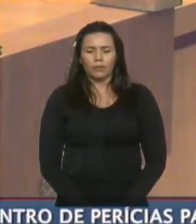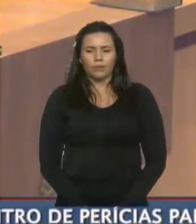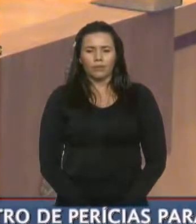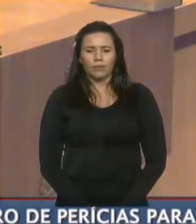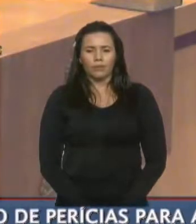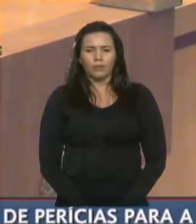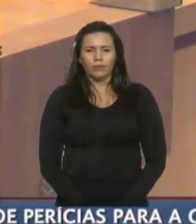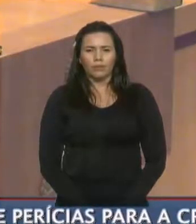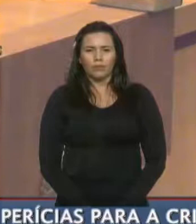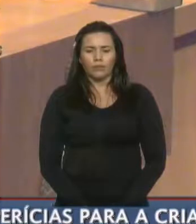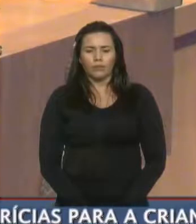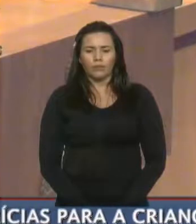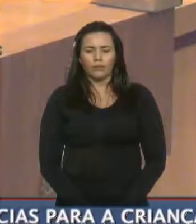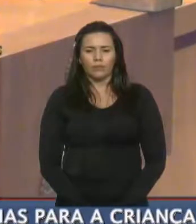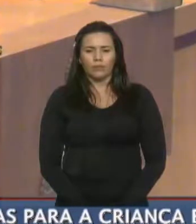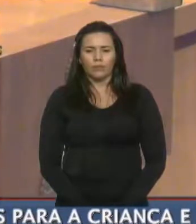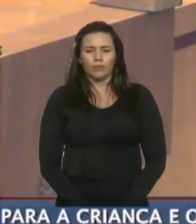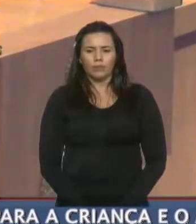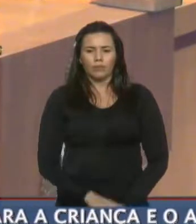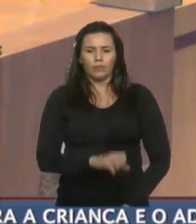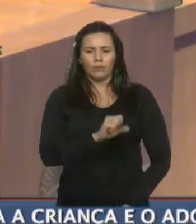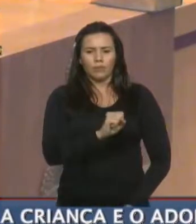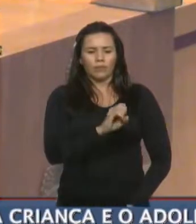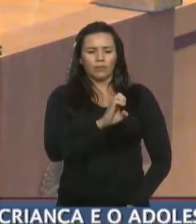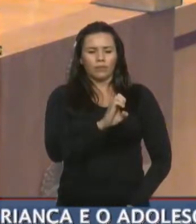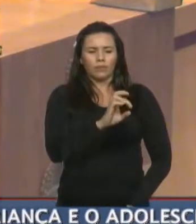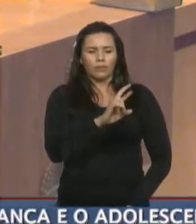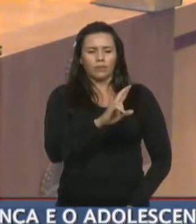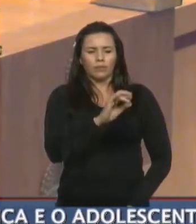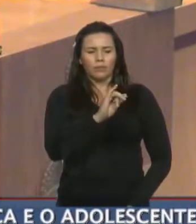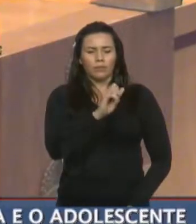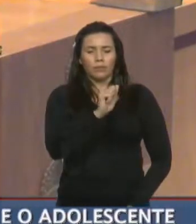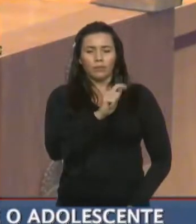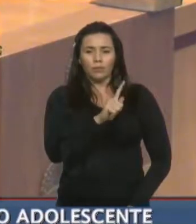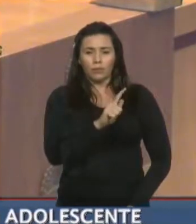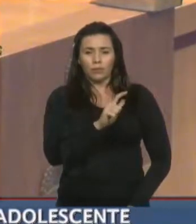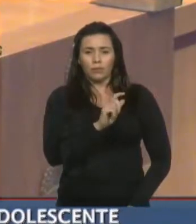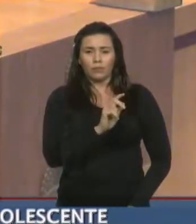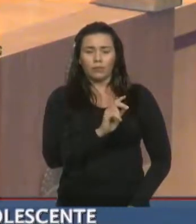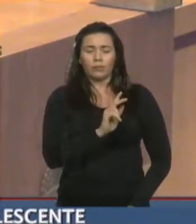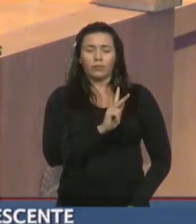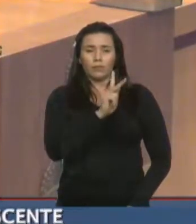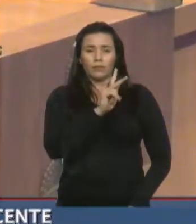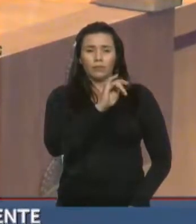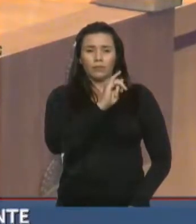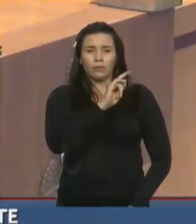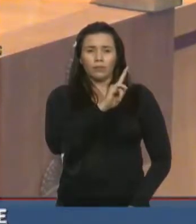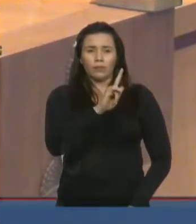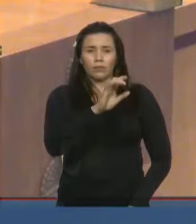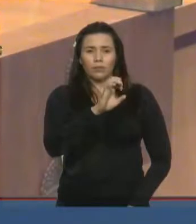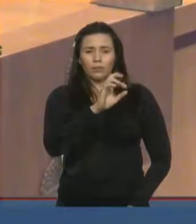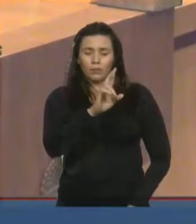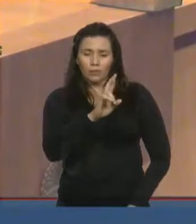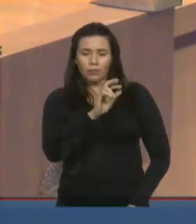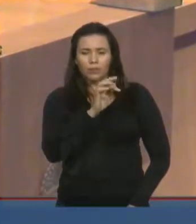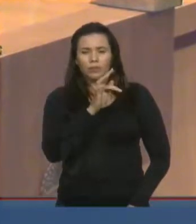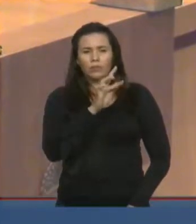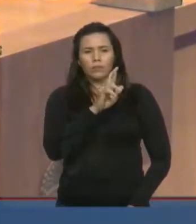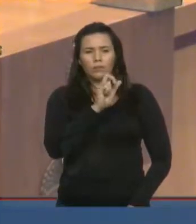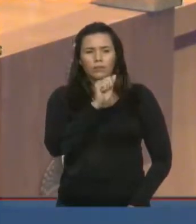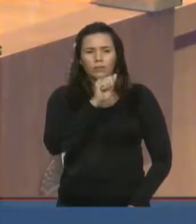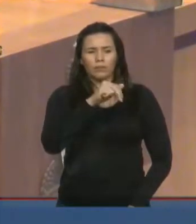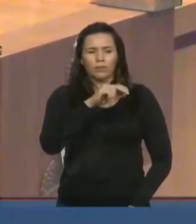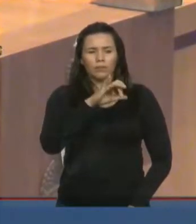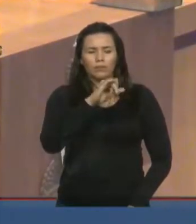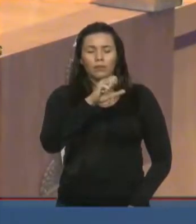O serial killer Francisco das Chagas é preso em São Luís. Depois de matar e emasculhar 42 garotos